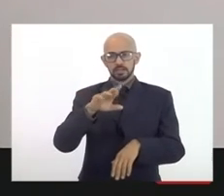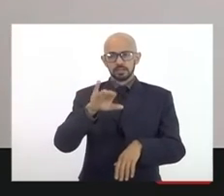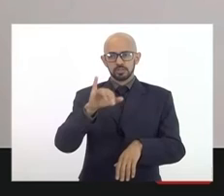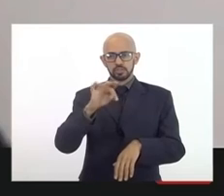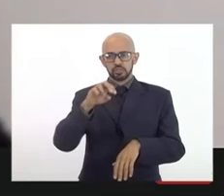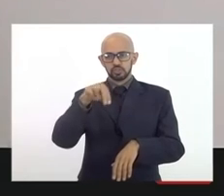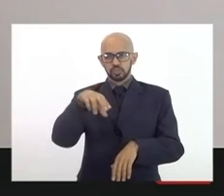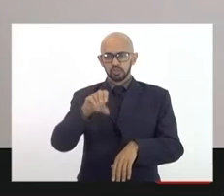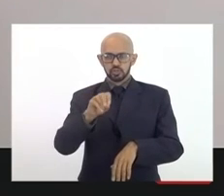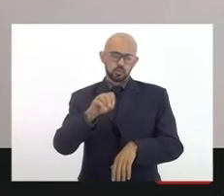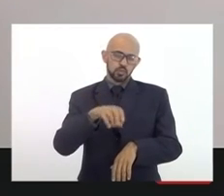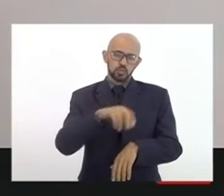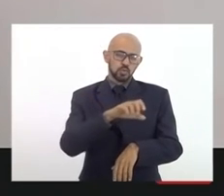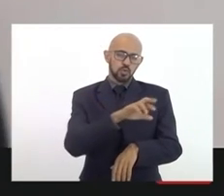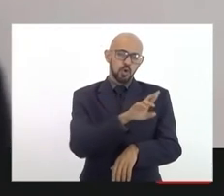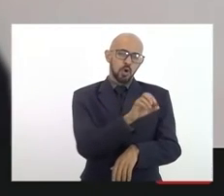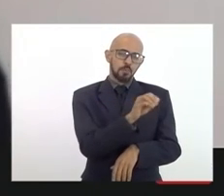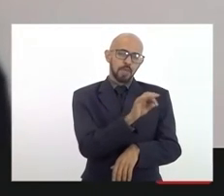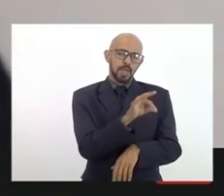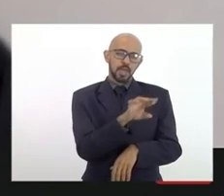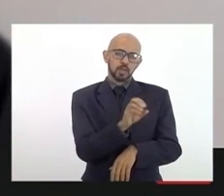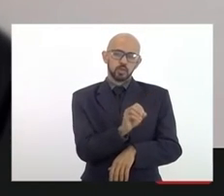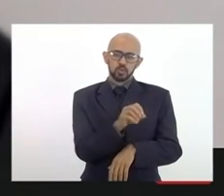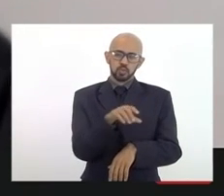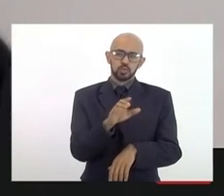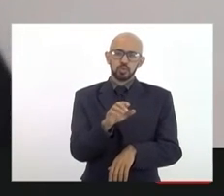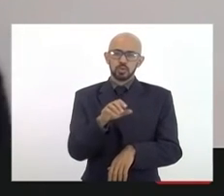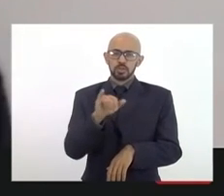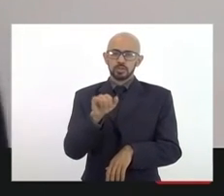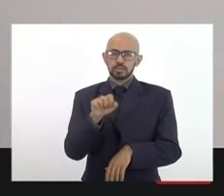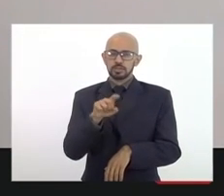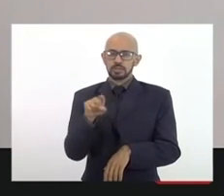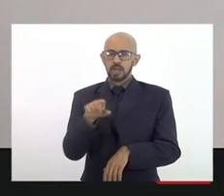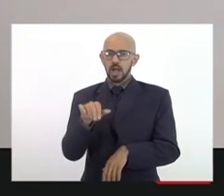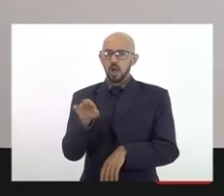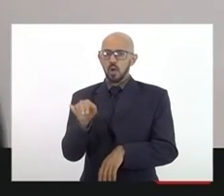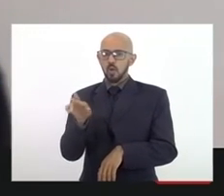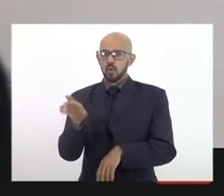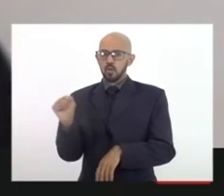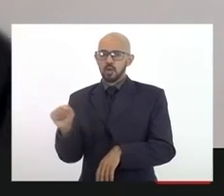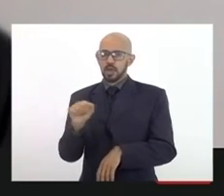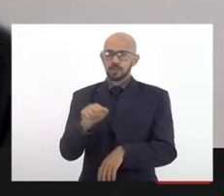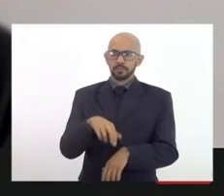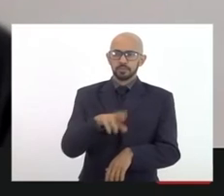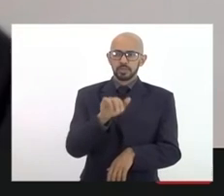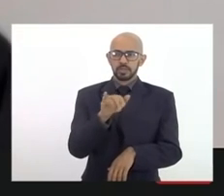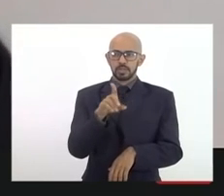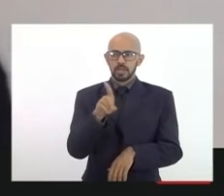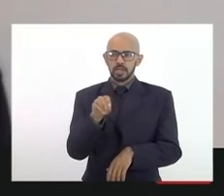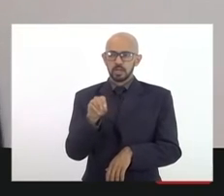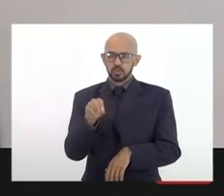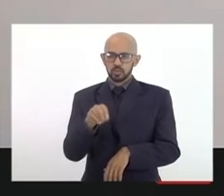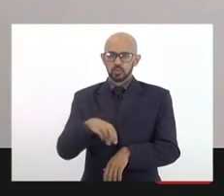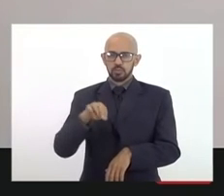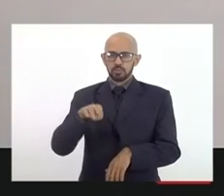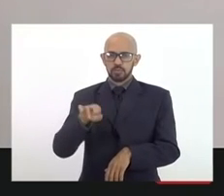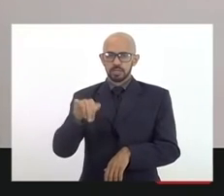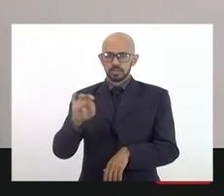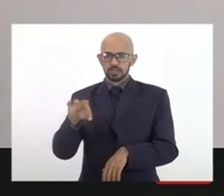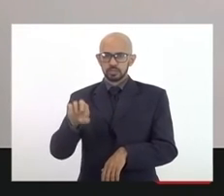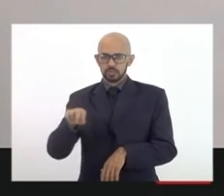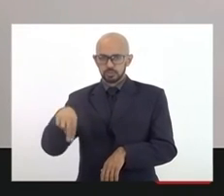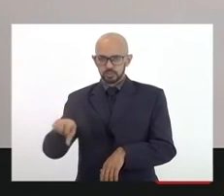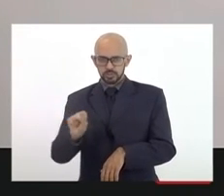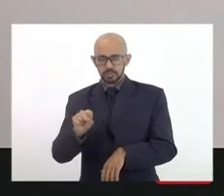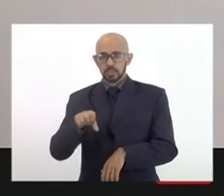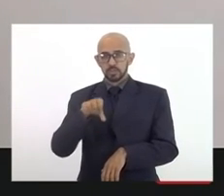aí, Roberto Silva, que trabalharam comigo, Isaura Fraga, do Meio Ambiente, Marco Abreu, Ricardo Martins, Sérgio Duarte,